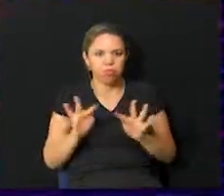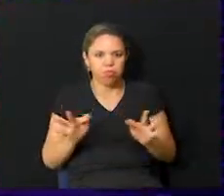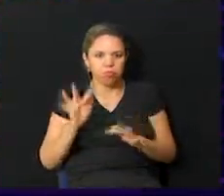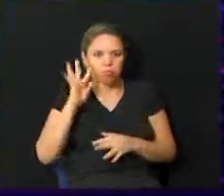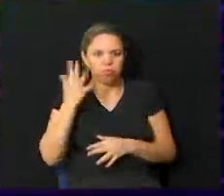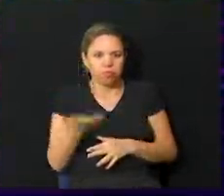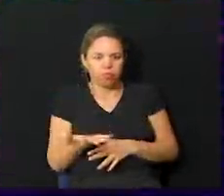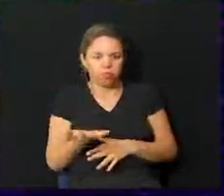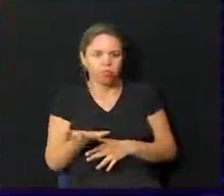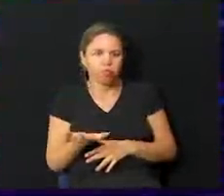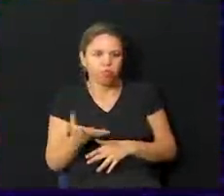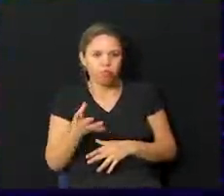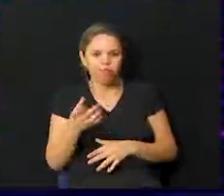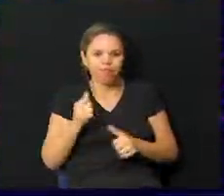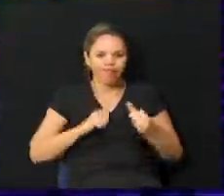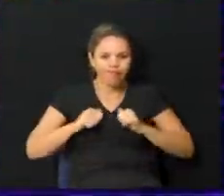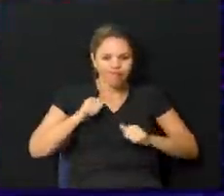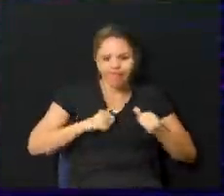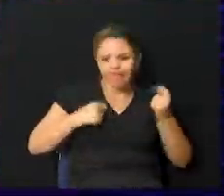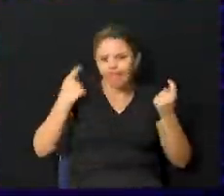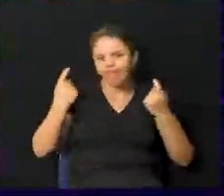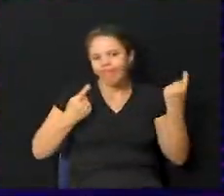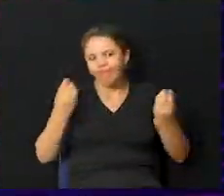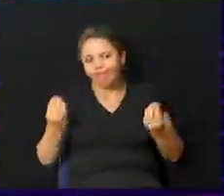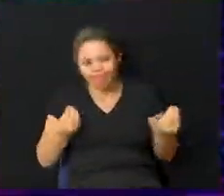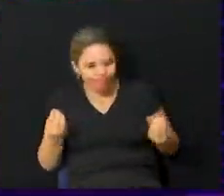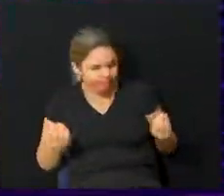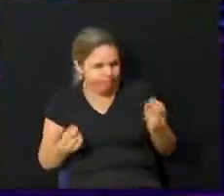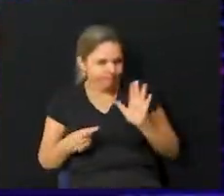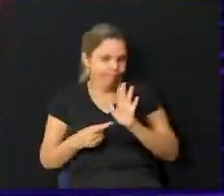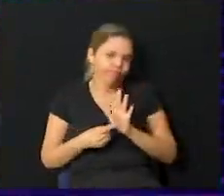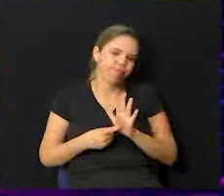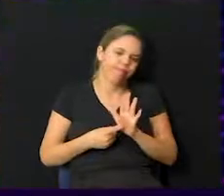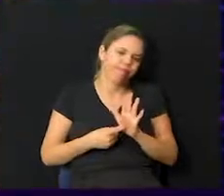com o resultado. Eu estava um pouco apreensiva em como seria mostrado na